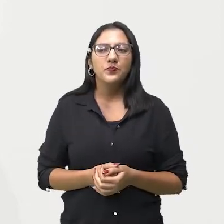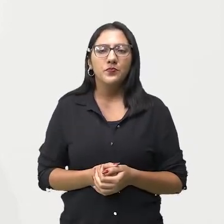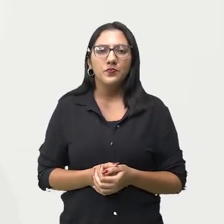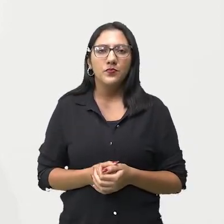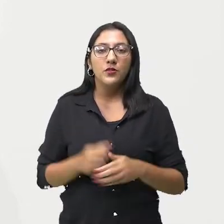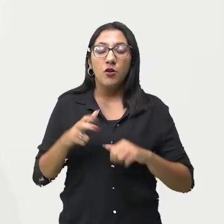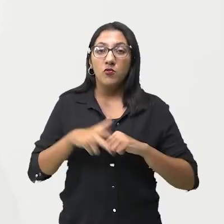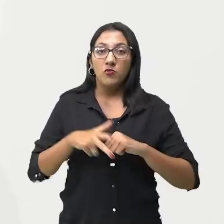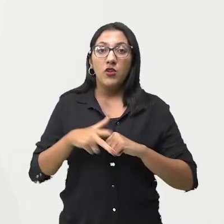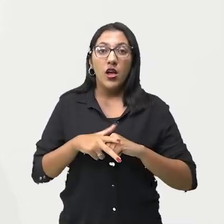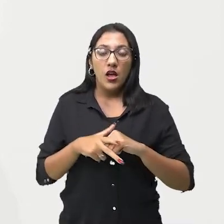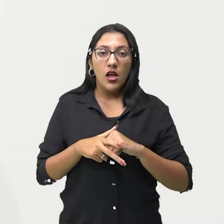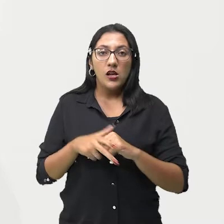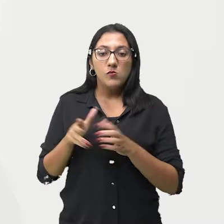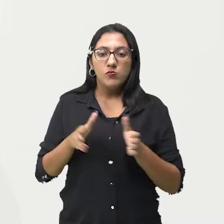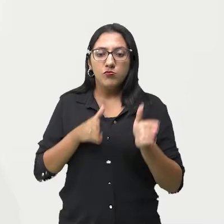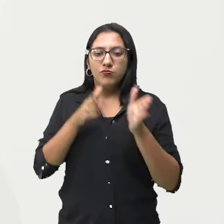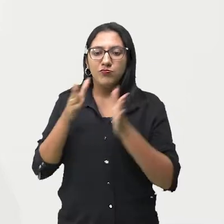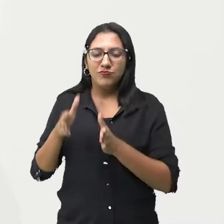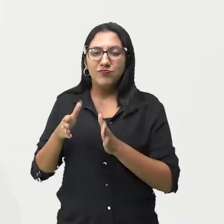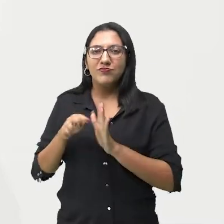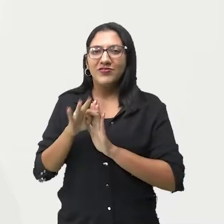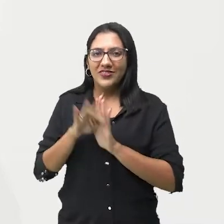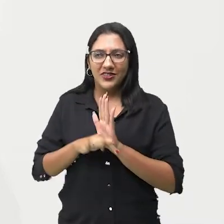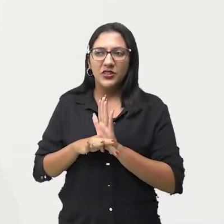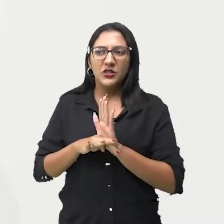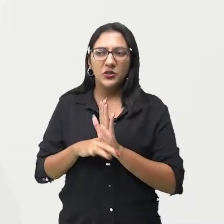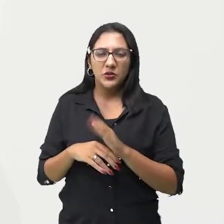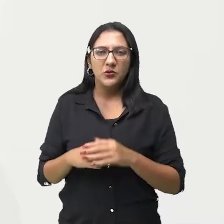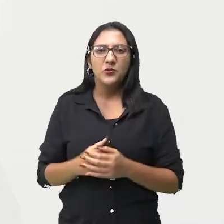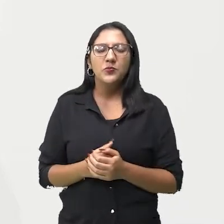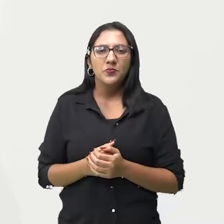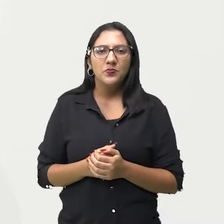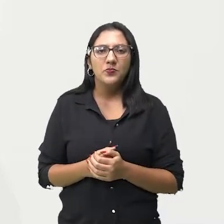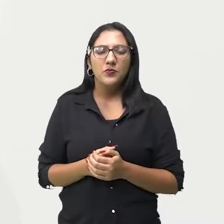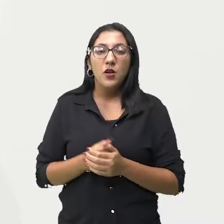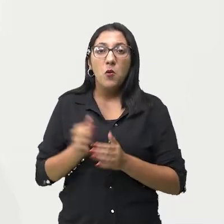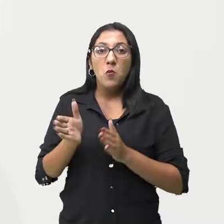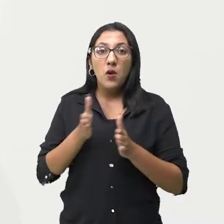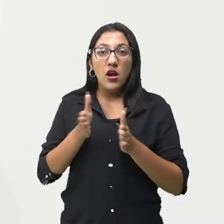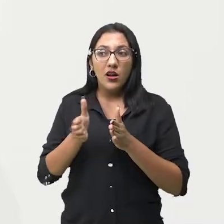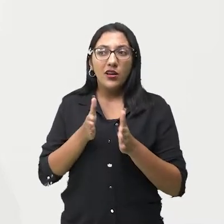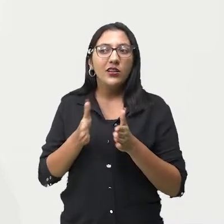As formas verbais que extrairmos dos textos, o